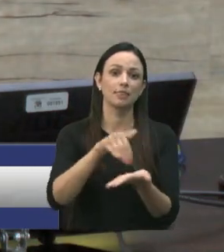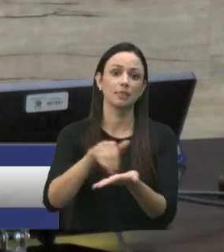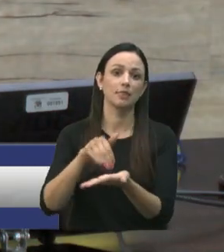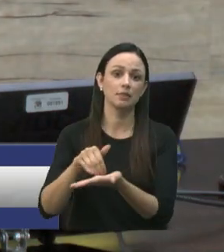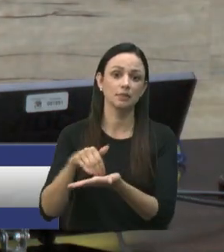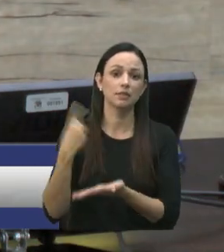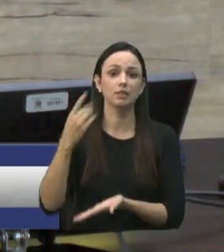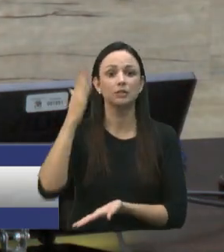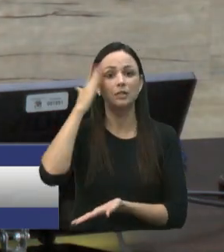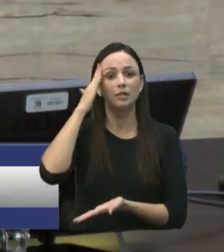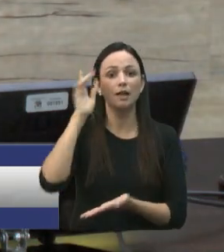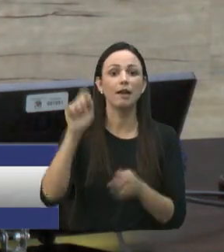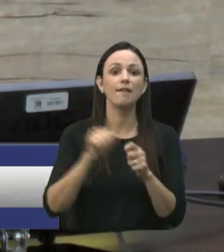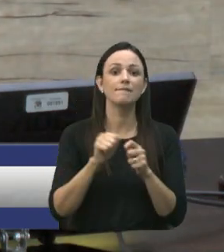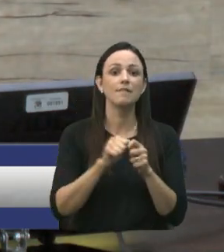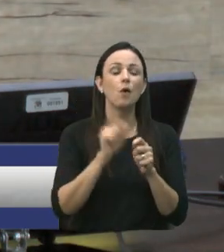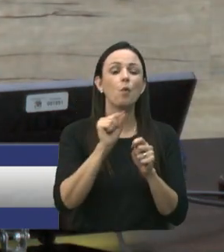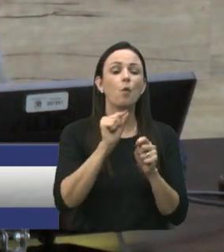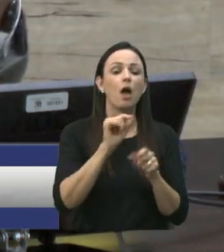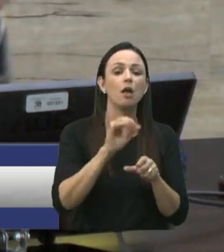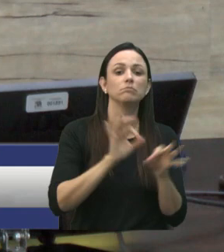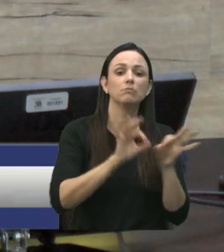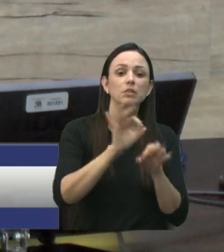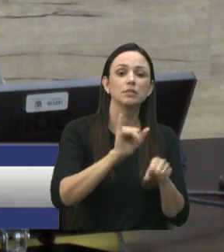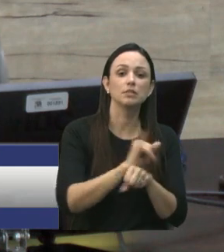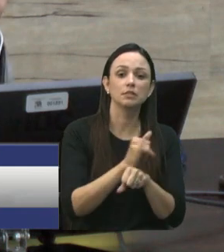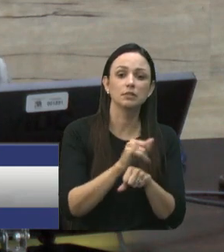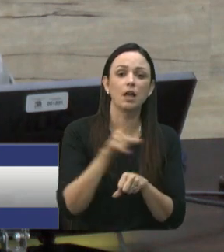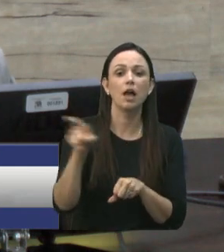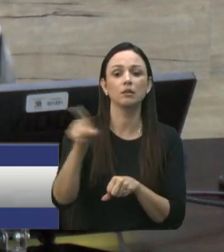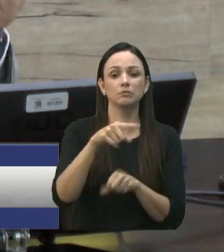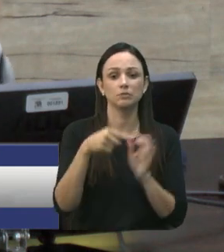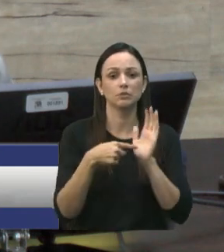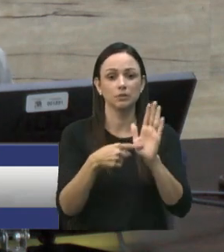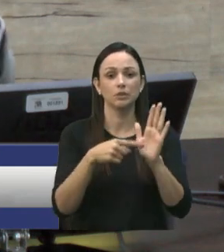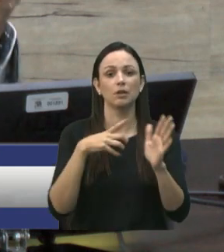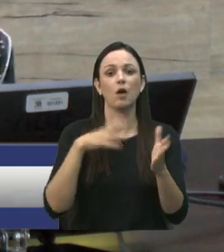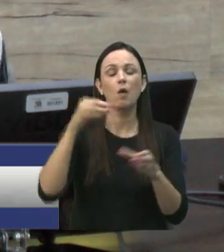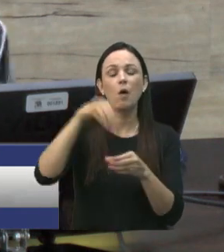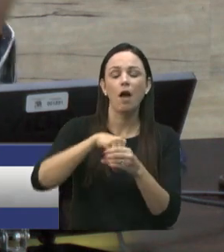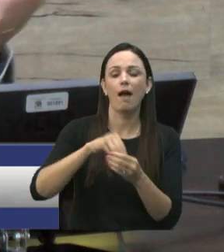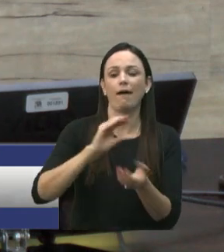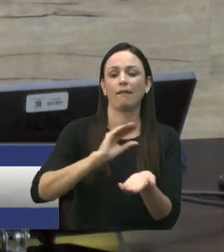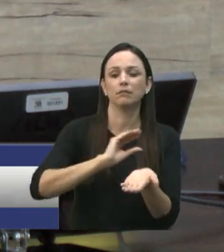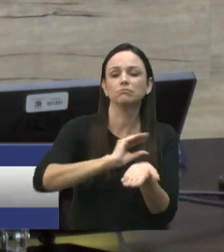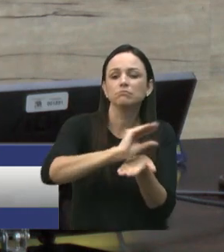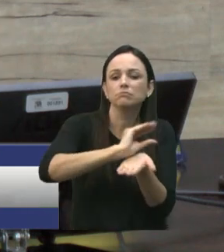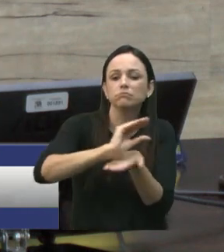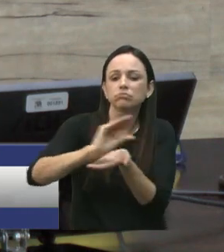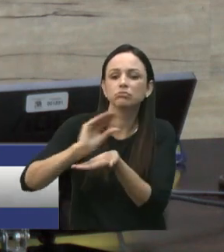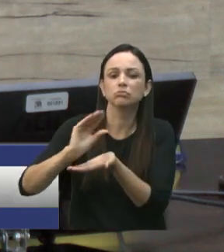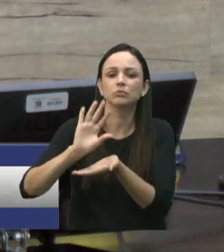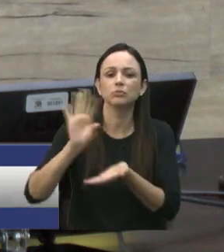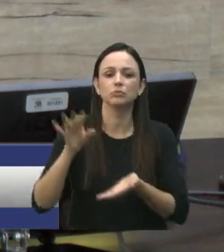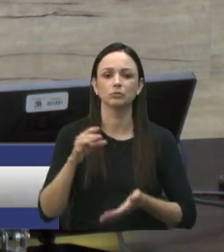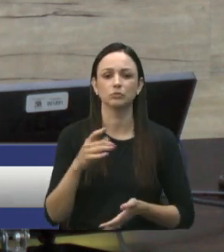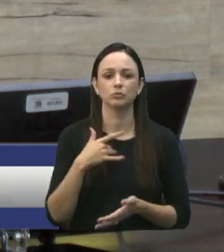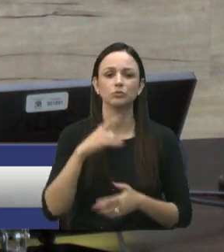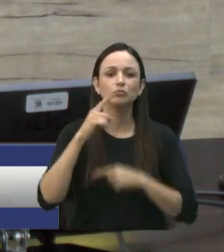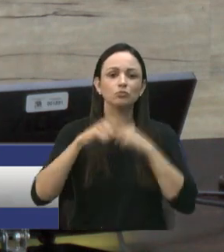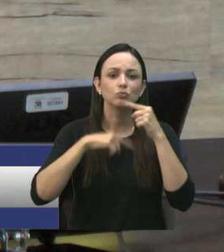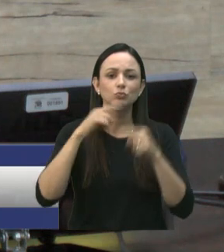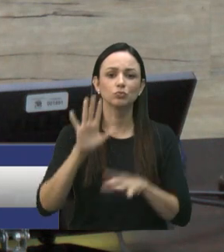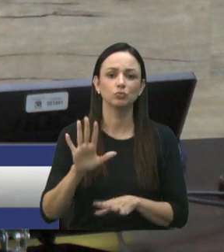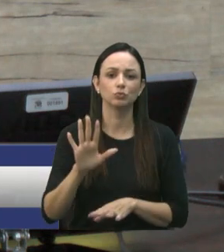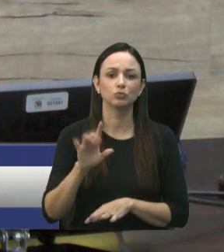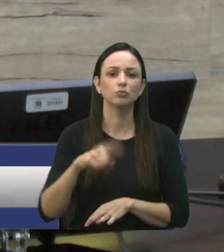sabendo o que ele fez no planejamento estratégico. E aí que vocês vão colocar dentro de emendas como questões. Eu só queria tirar umas dúvidas